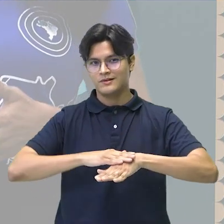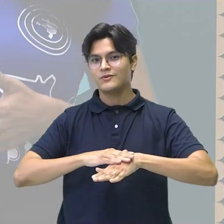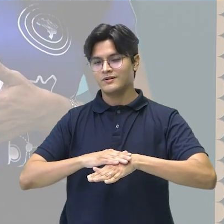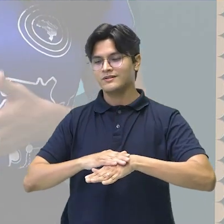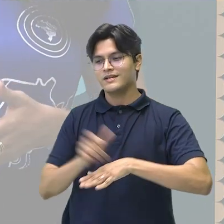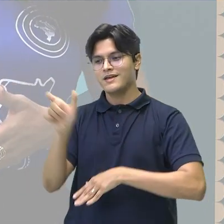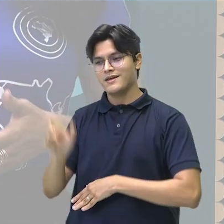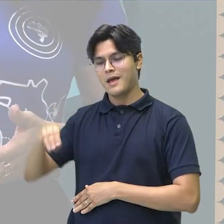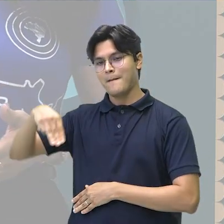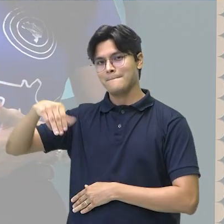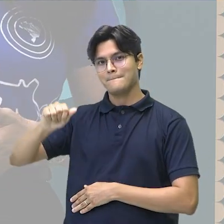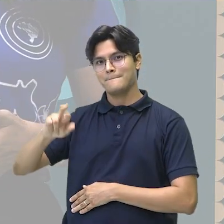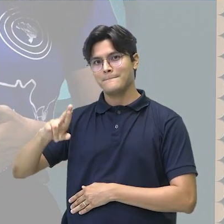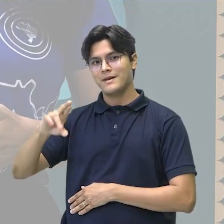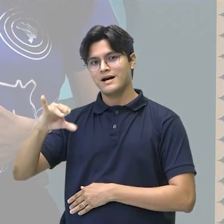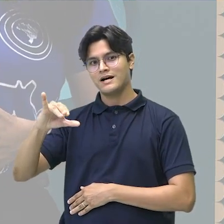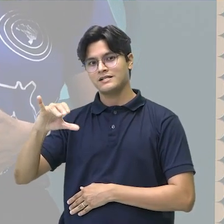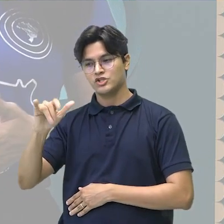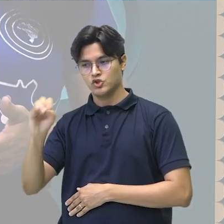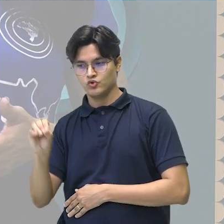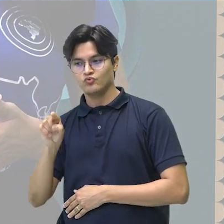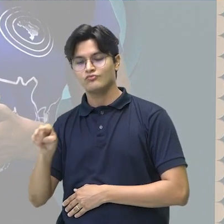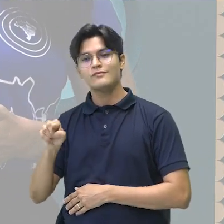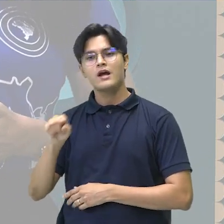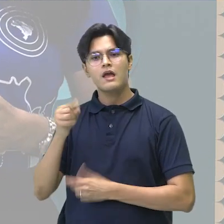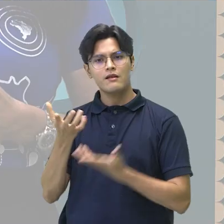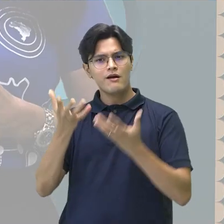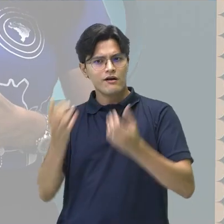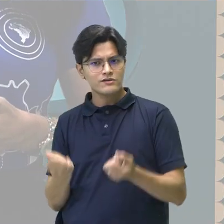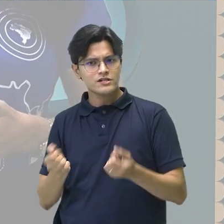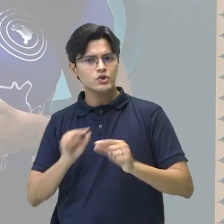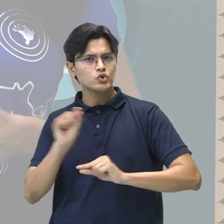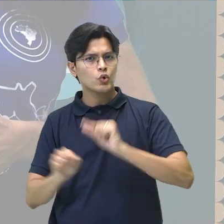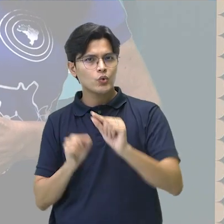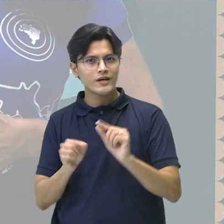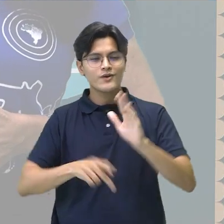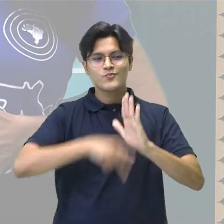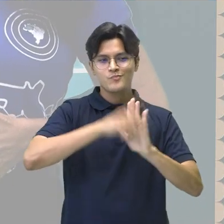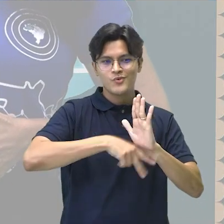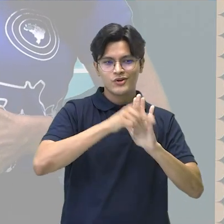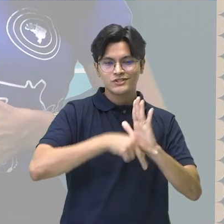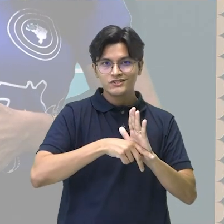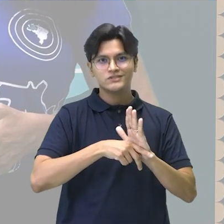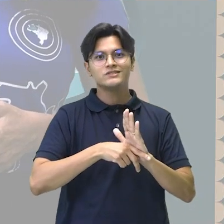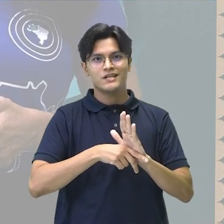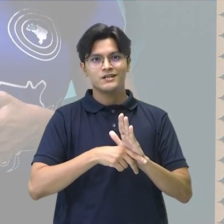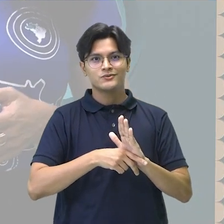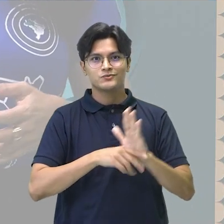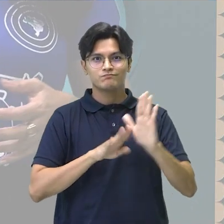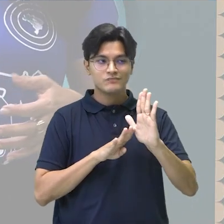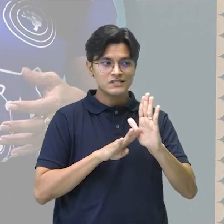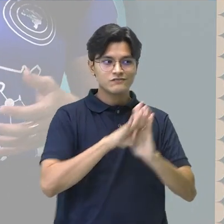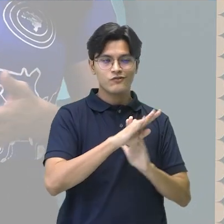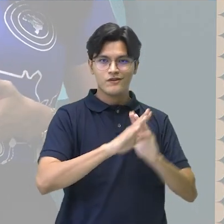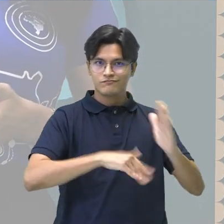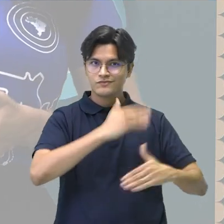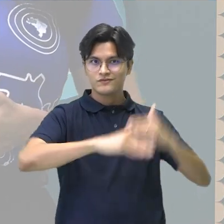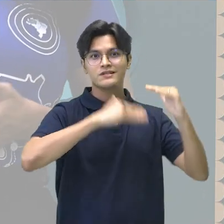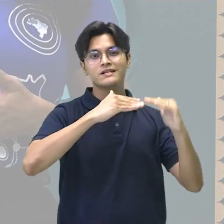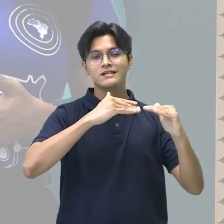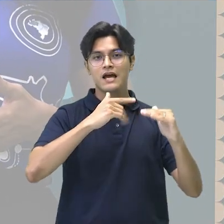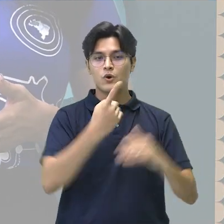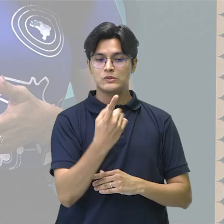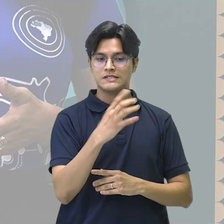SWK assumiu a curadoria do projeto para cerca de 100 metros de paredes pintadas. Mais